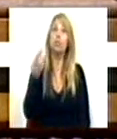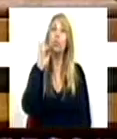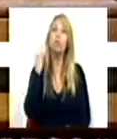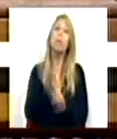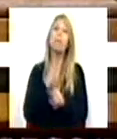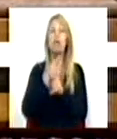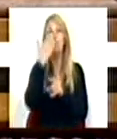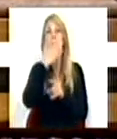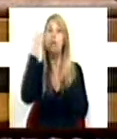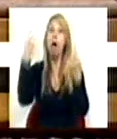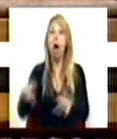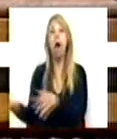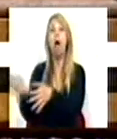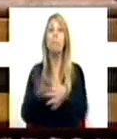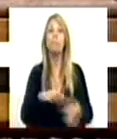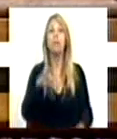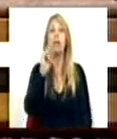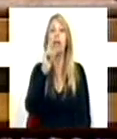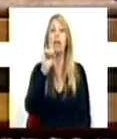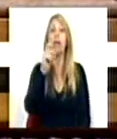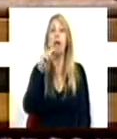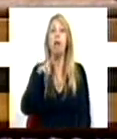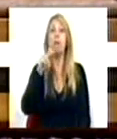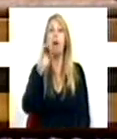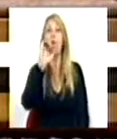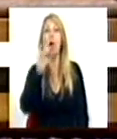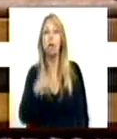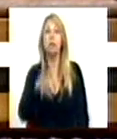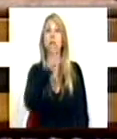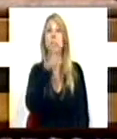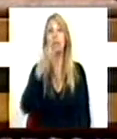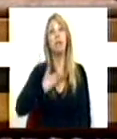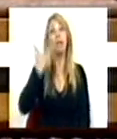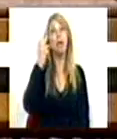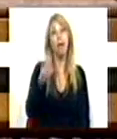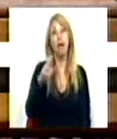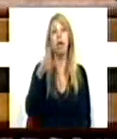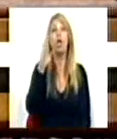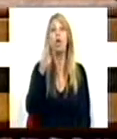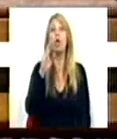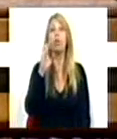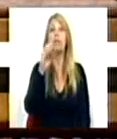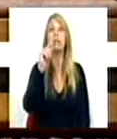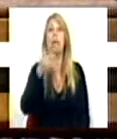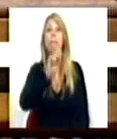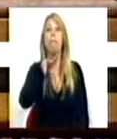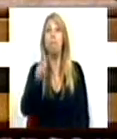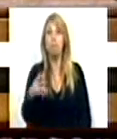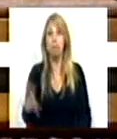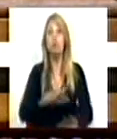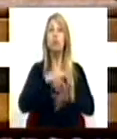a articulação entre o IGAMAOT, a CCDR. Não. Outra responsabilidade do